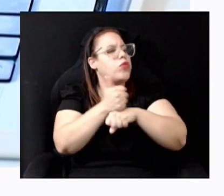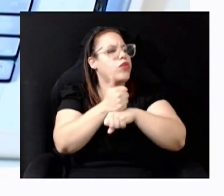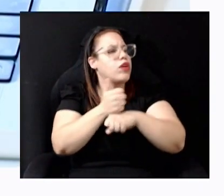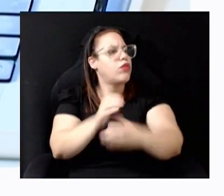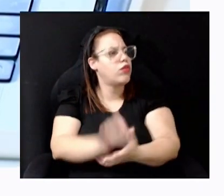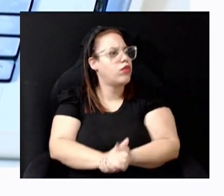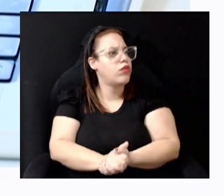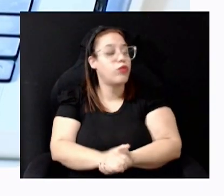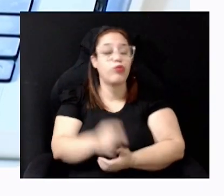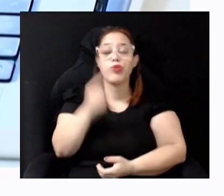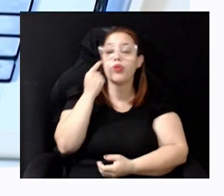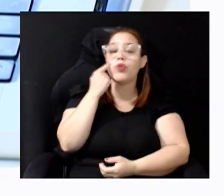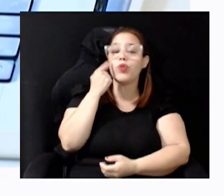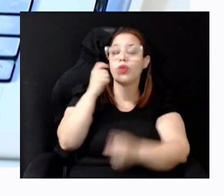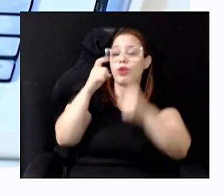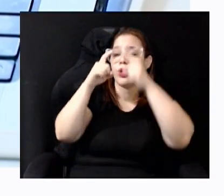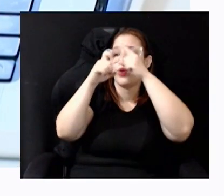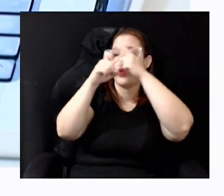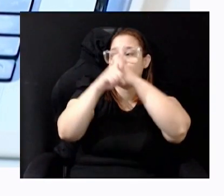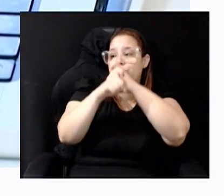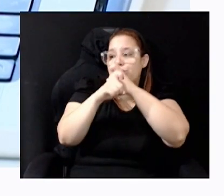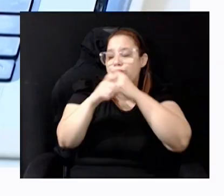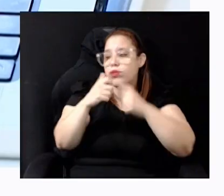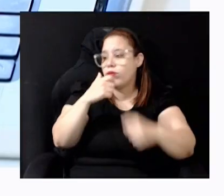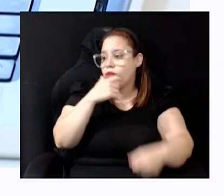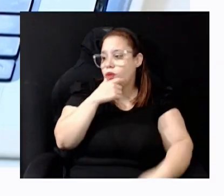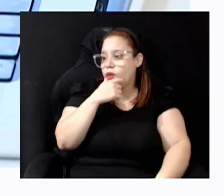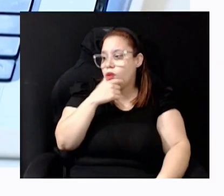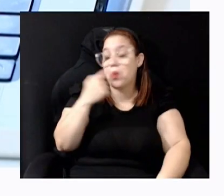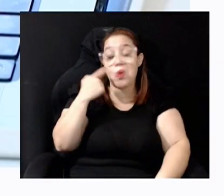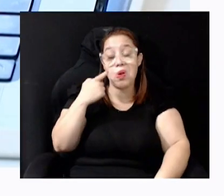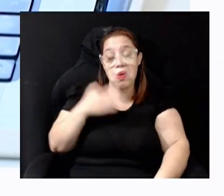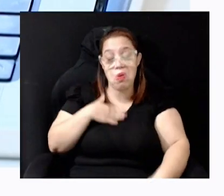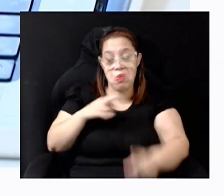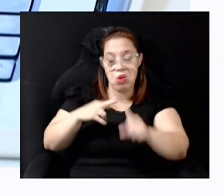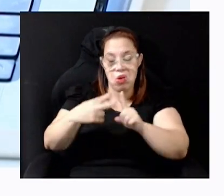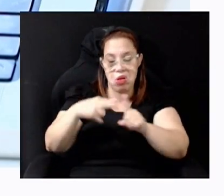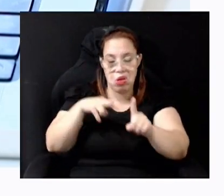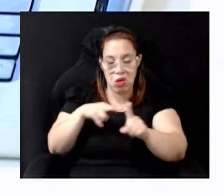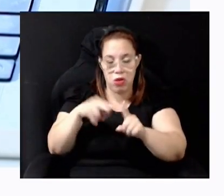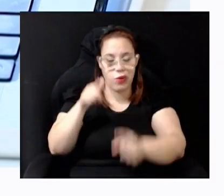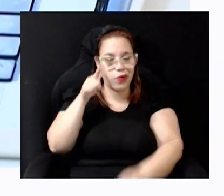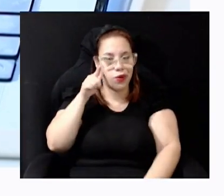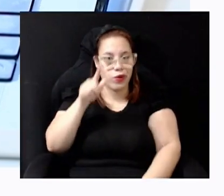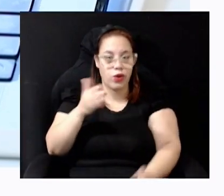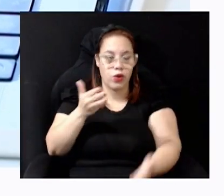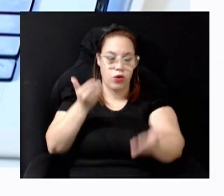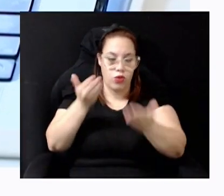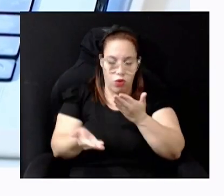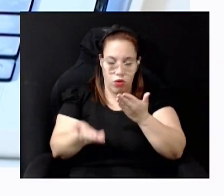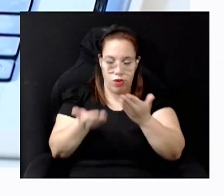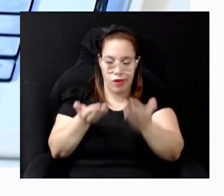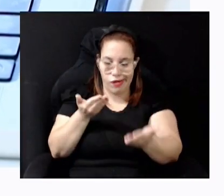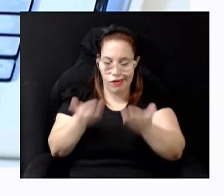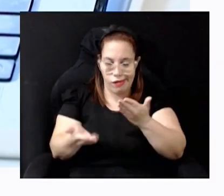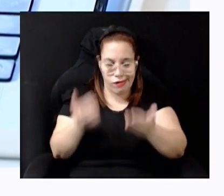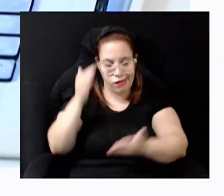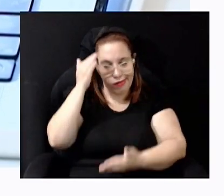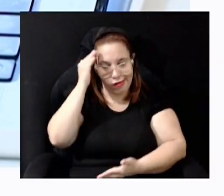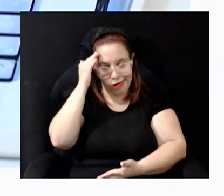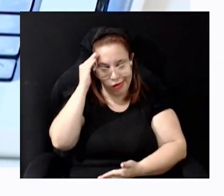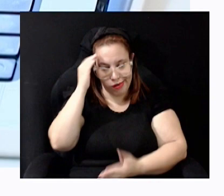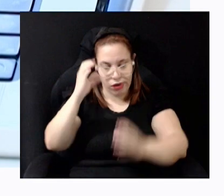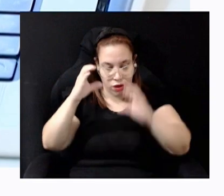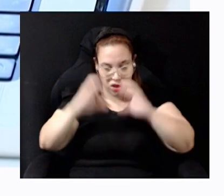o desafio, do meu ponto de vista, está em conseguir ponderar, né, e entender o comportamento humano, né,